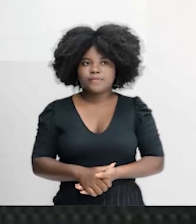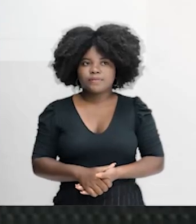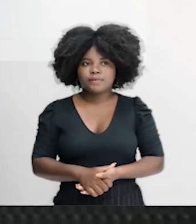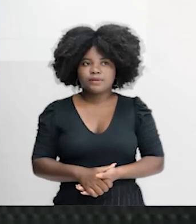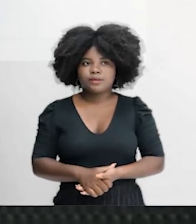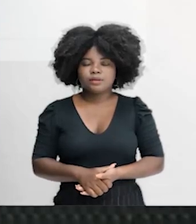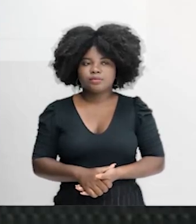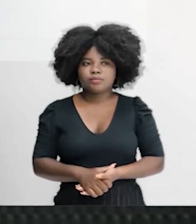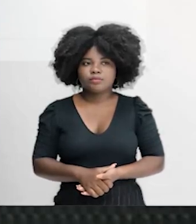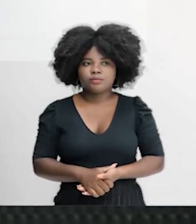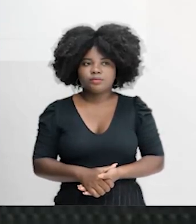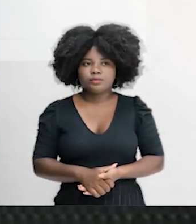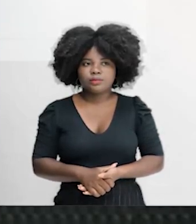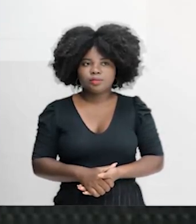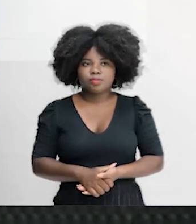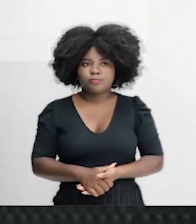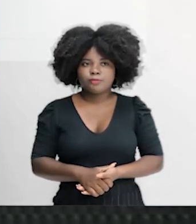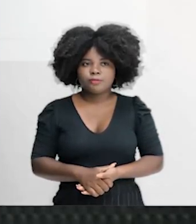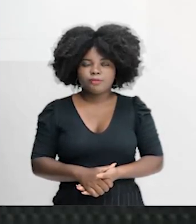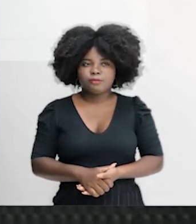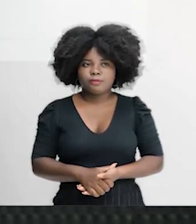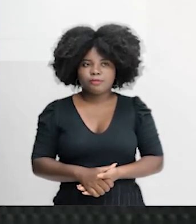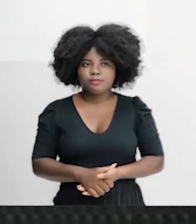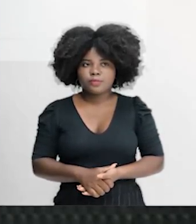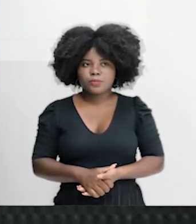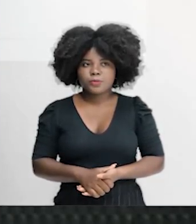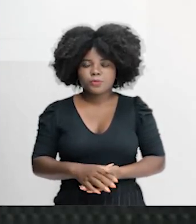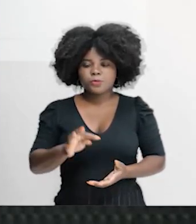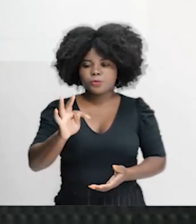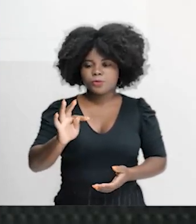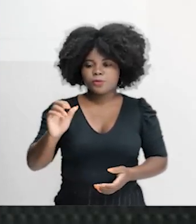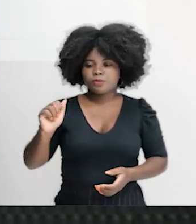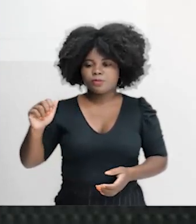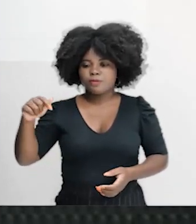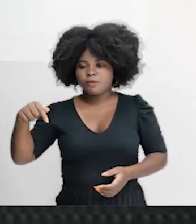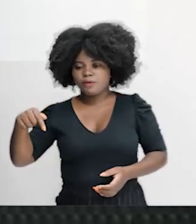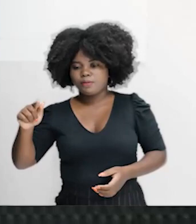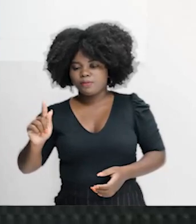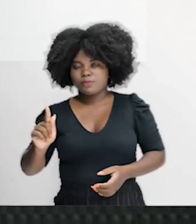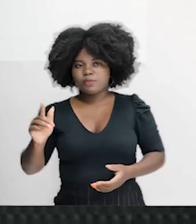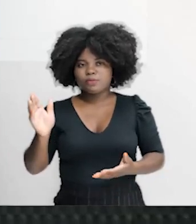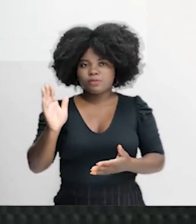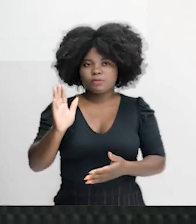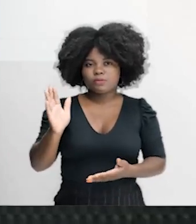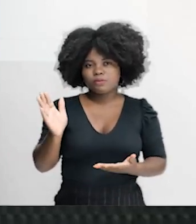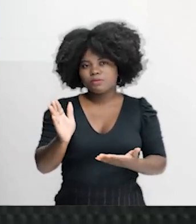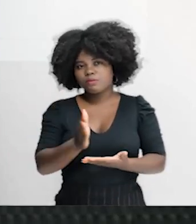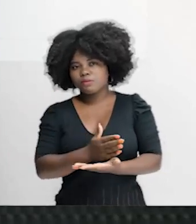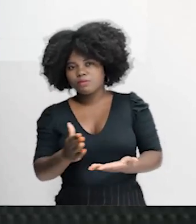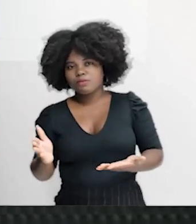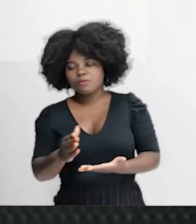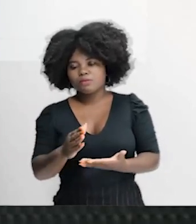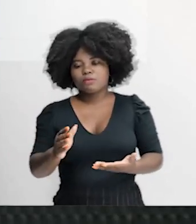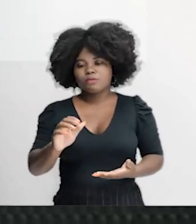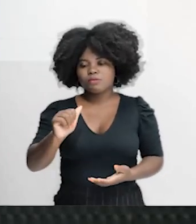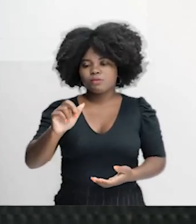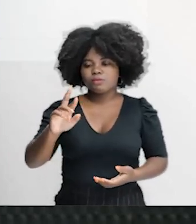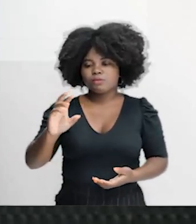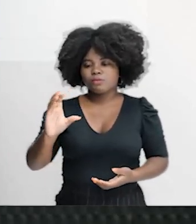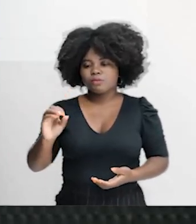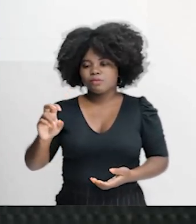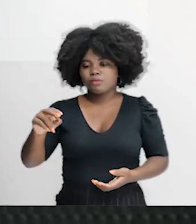turminha? Vamos ver aqui a tangente de alguns arcos notáveis, né? Você sabe que no